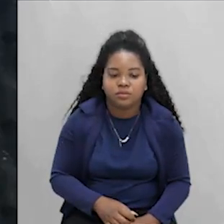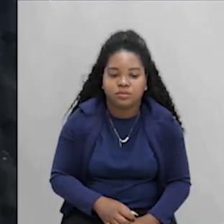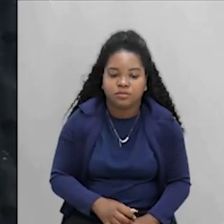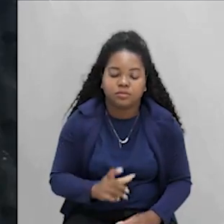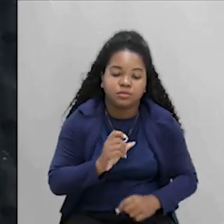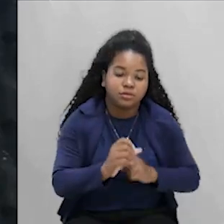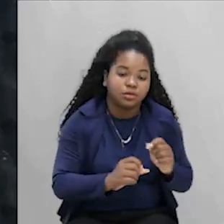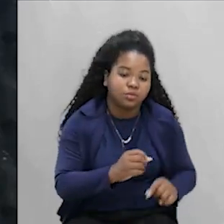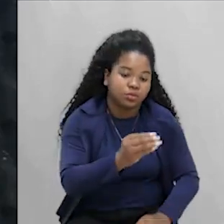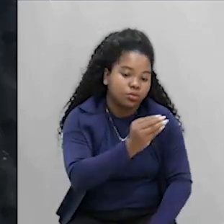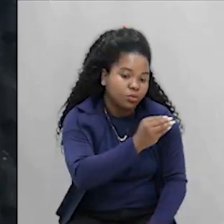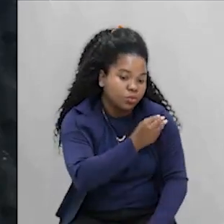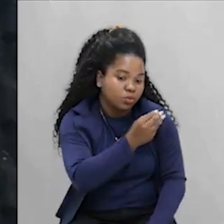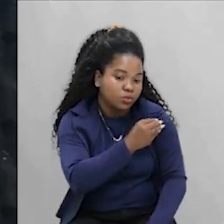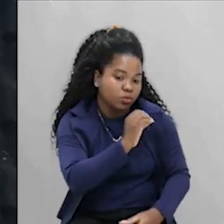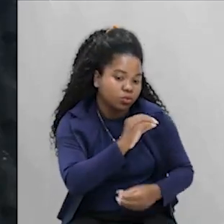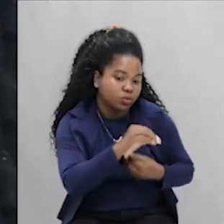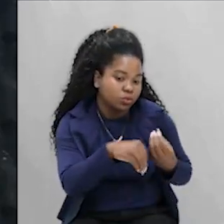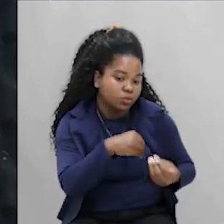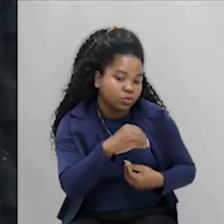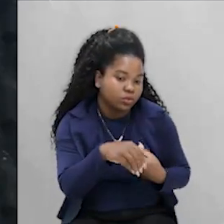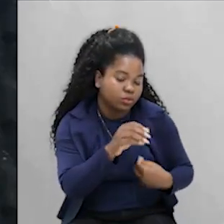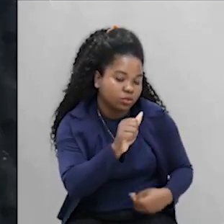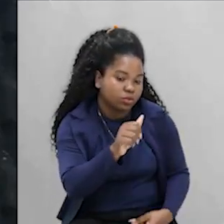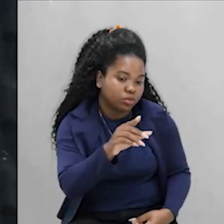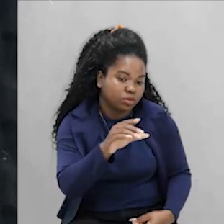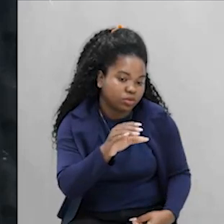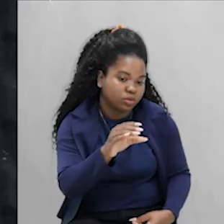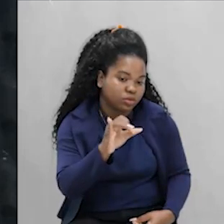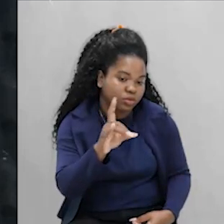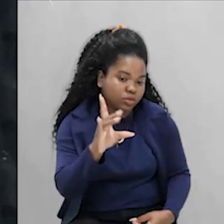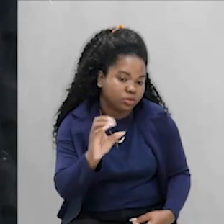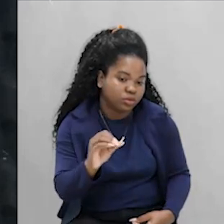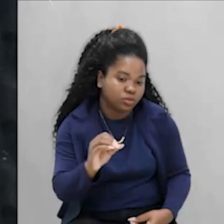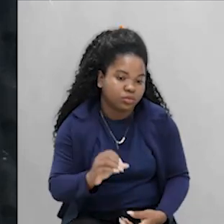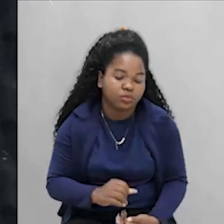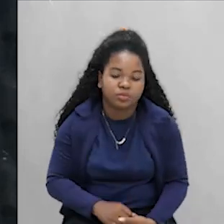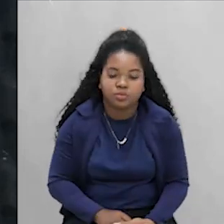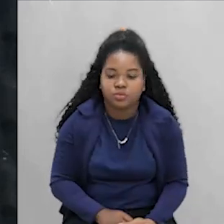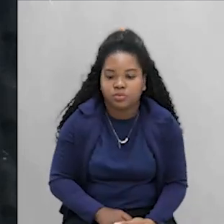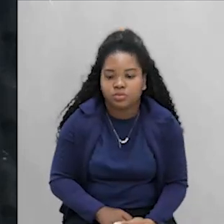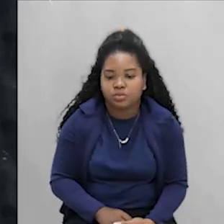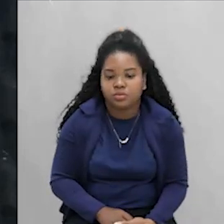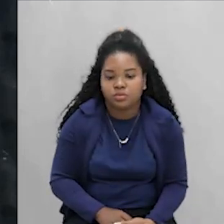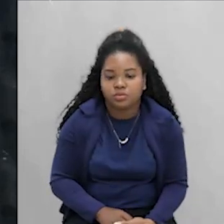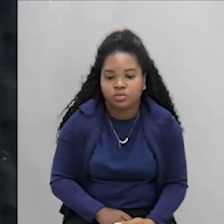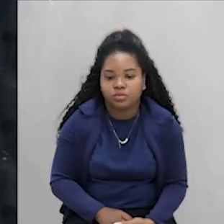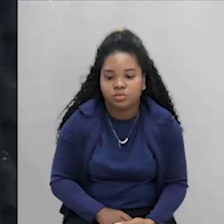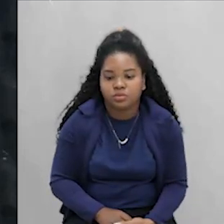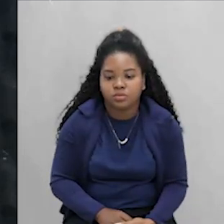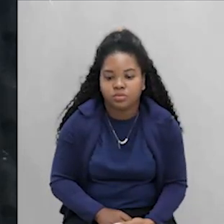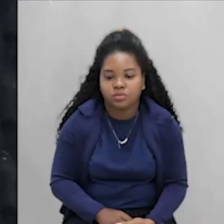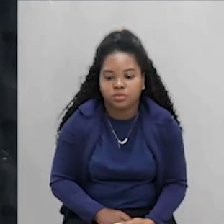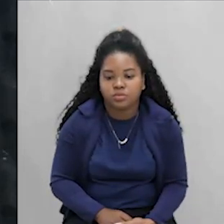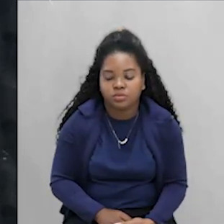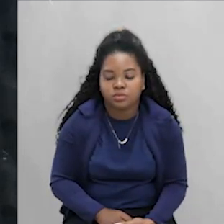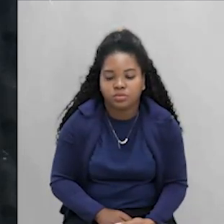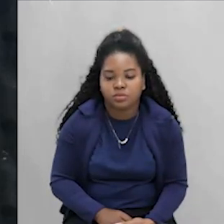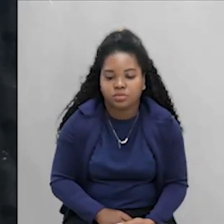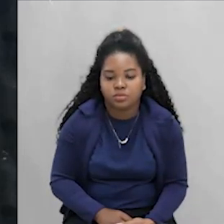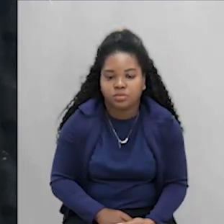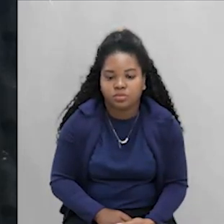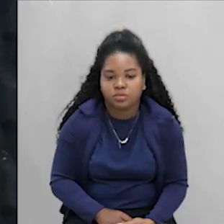um álcool ele reagindo com um ácido nítrico e gerando o trinitrato de